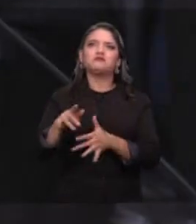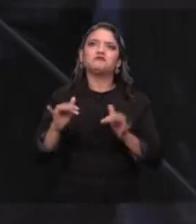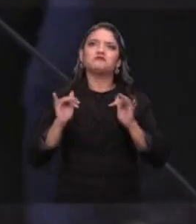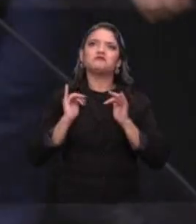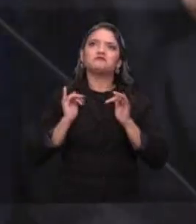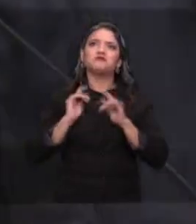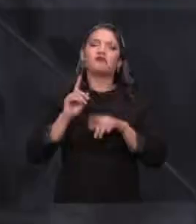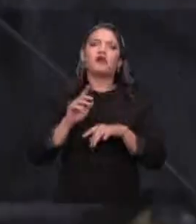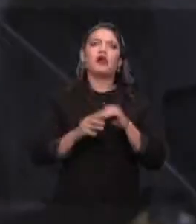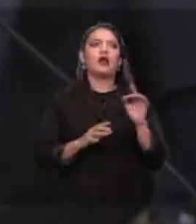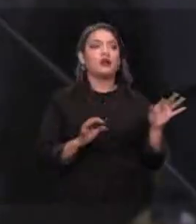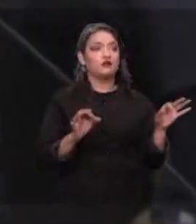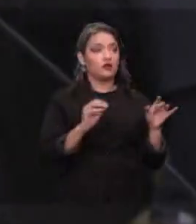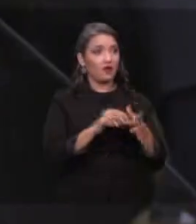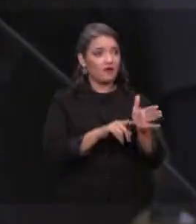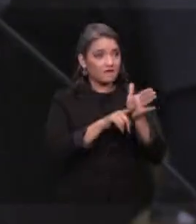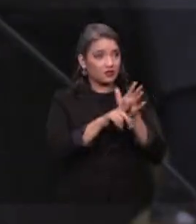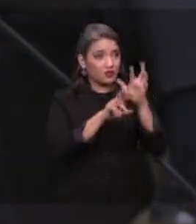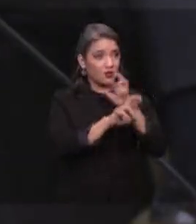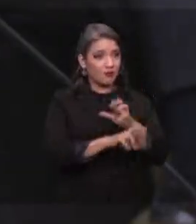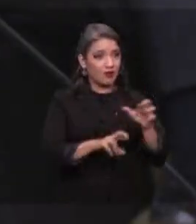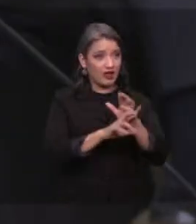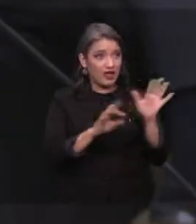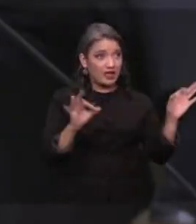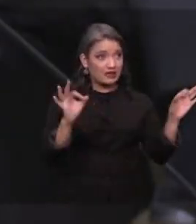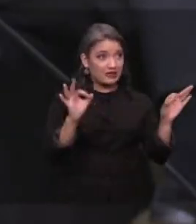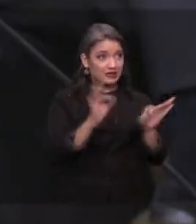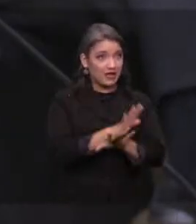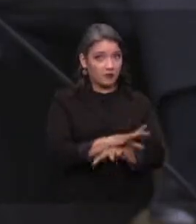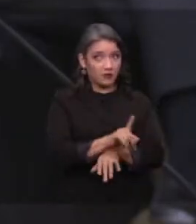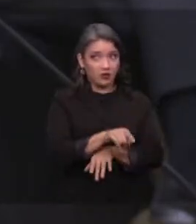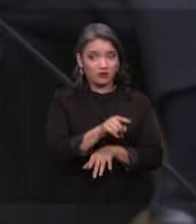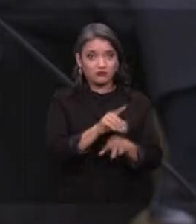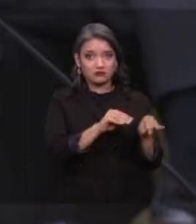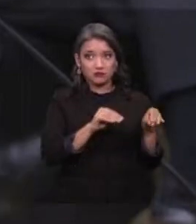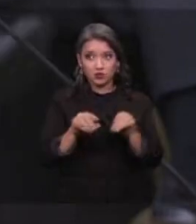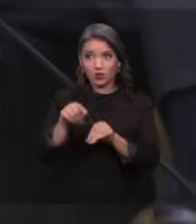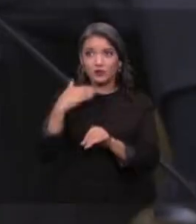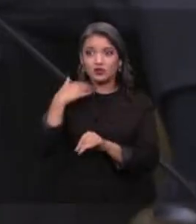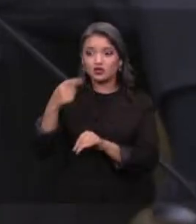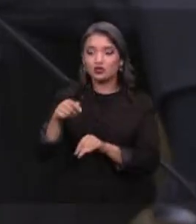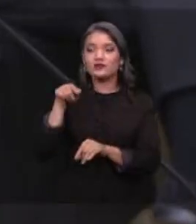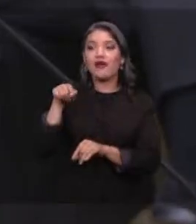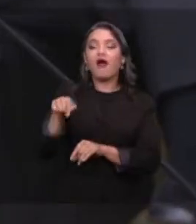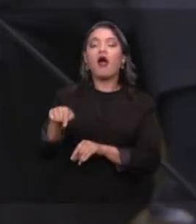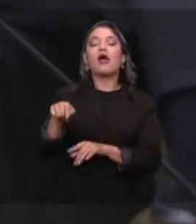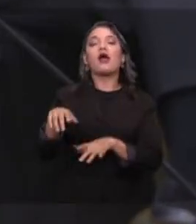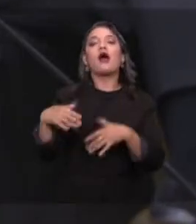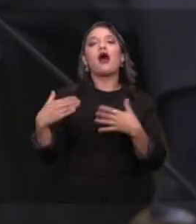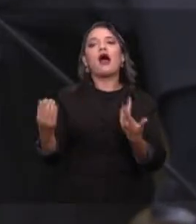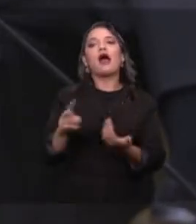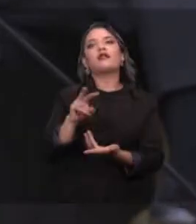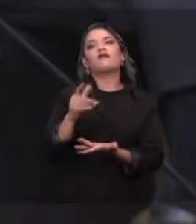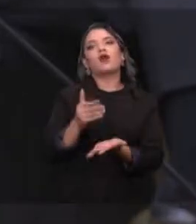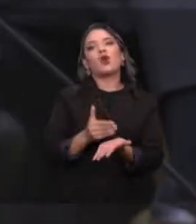da instrução toma conhecimento do processo, ele precisa ainda examinar